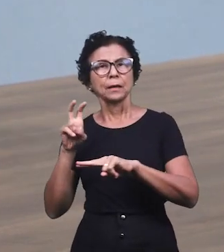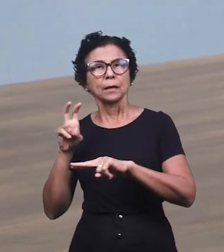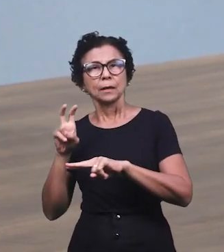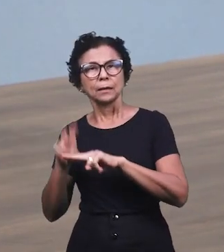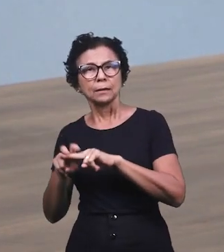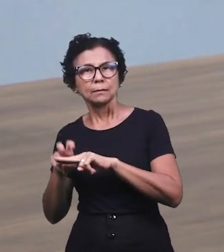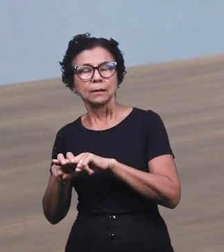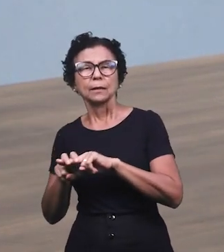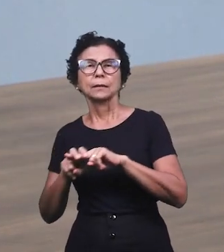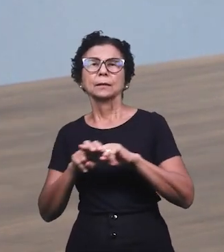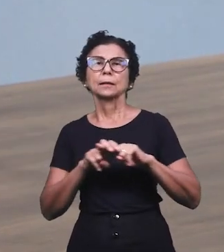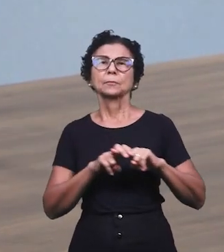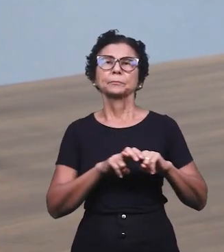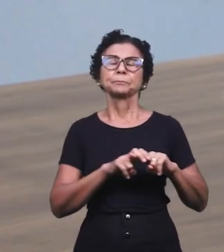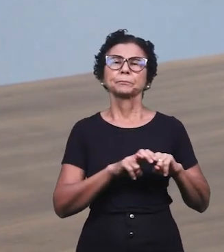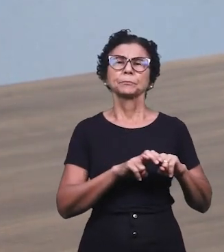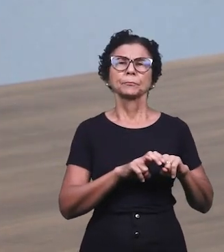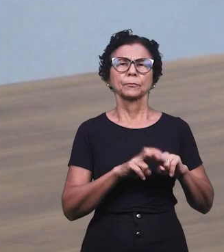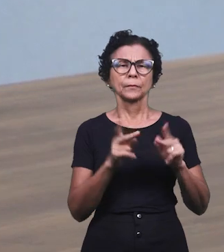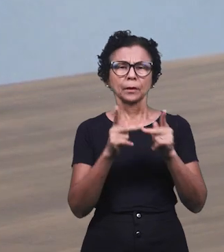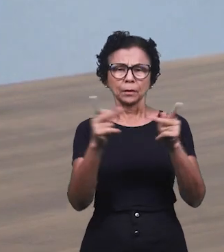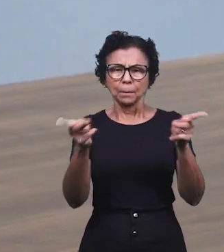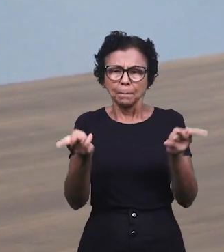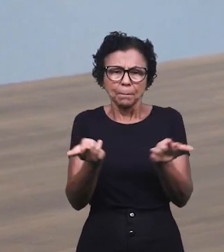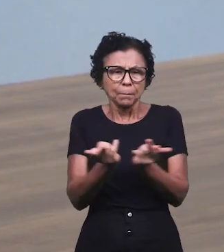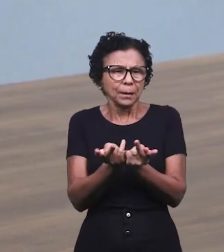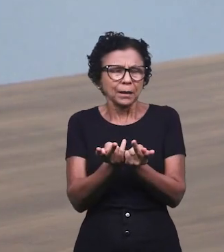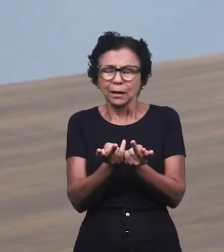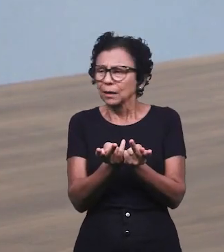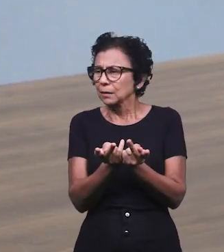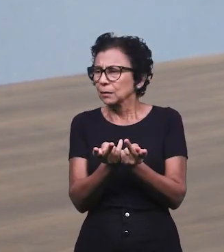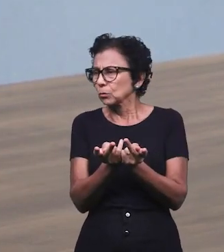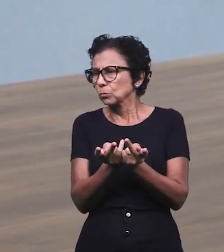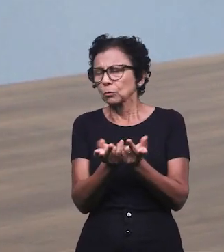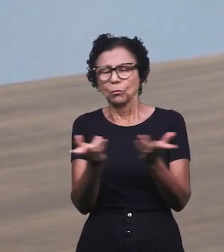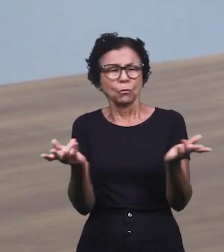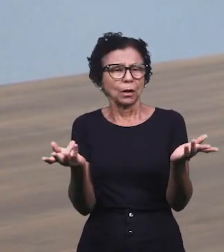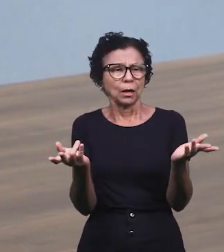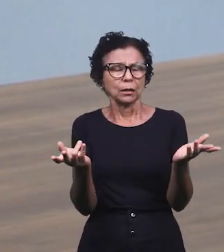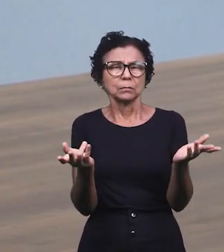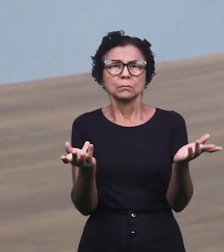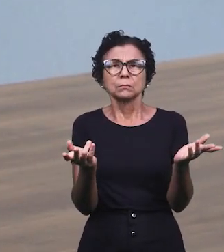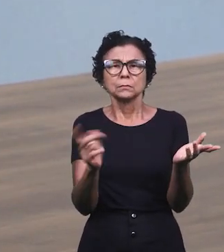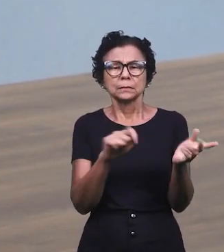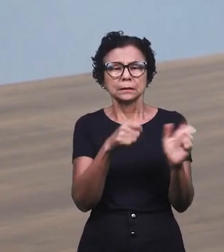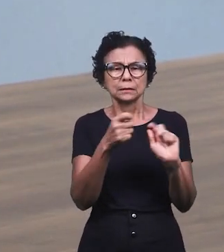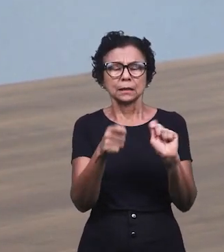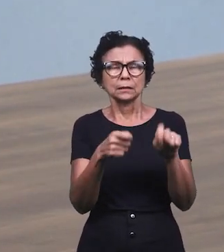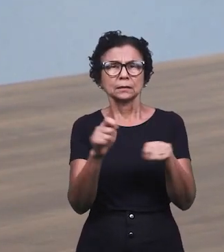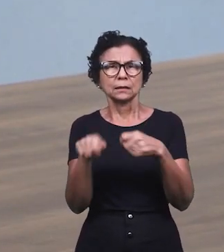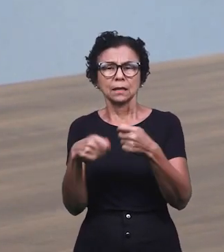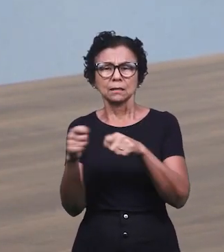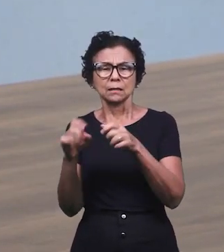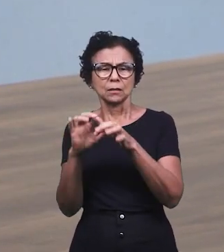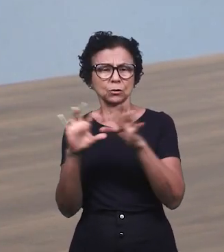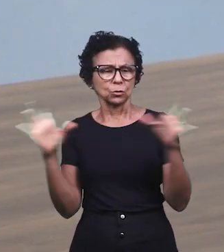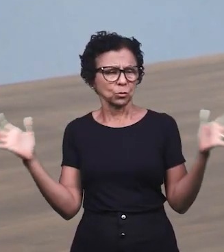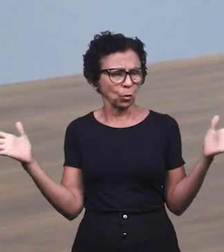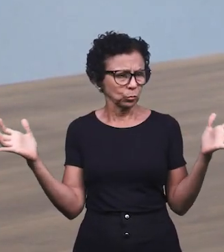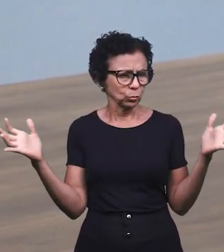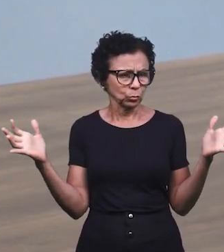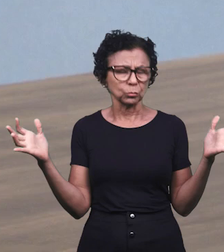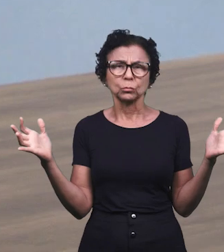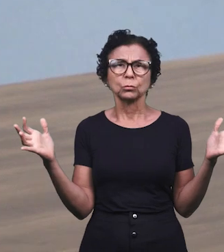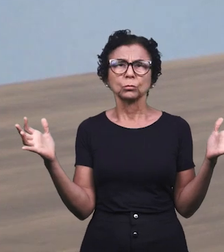Palavras soltas. Então, para o surdo, quando eu trago dentro do meu português, da nossa língua, são sinais soltos, não